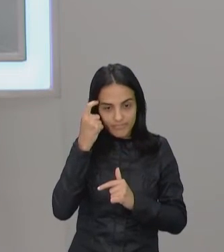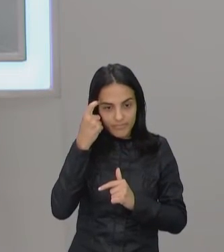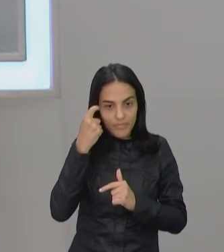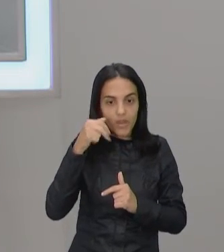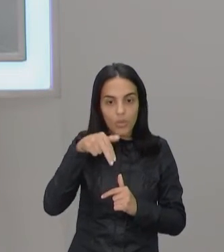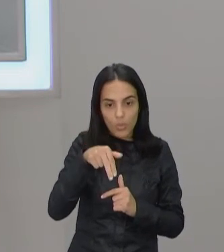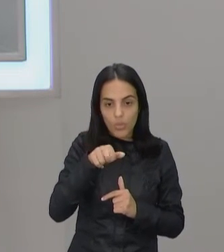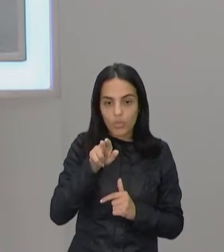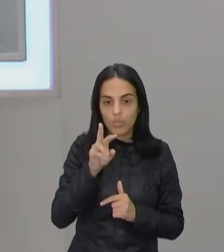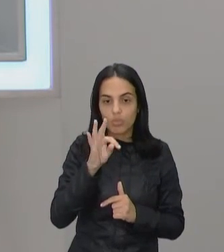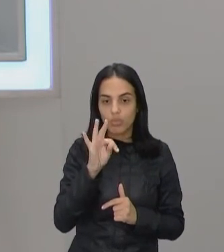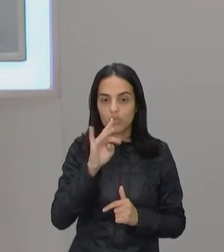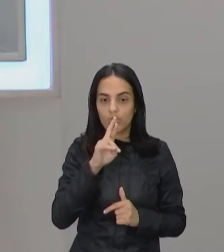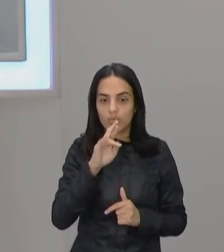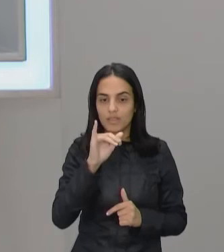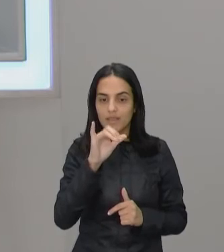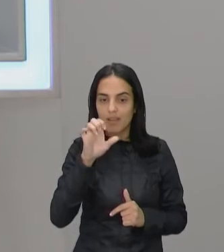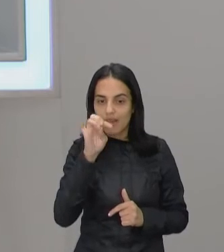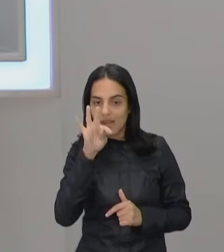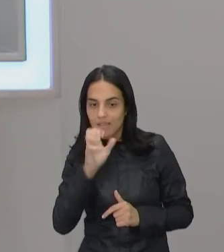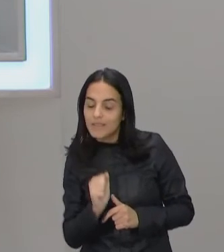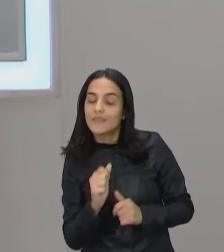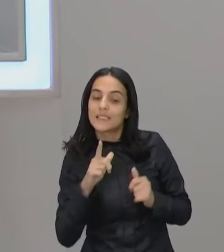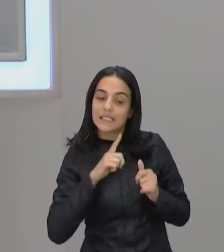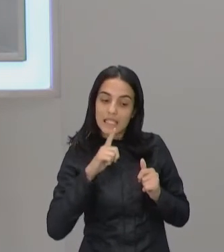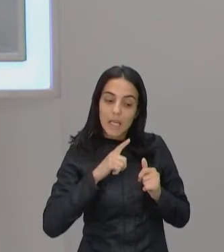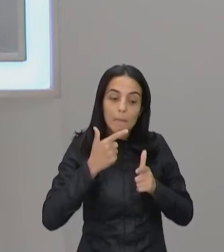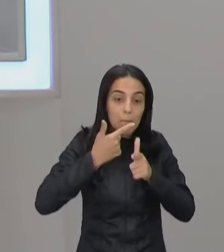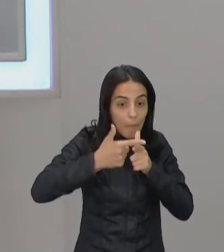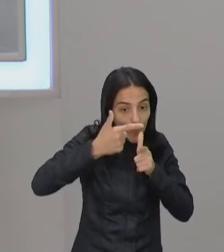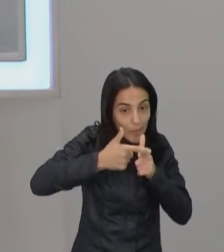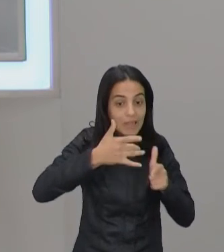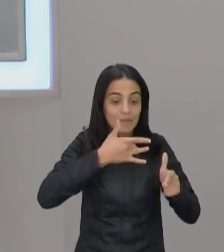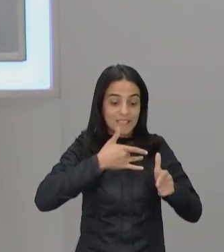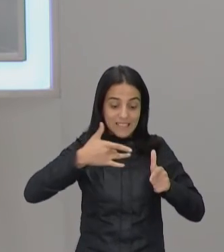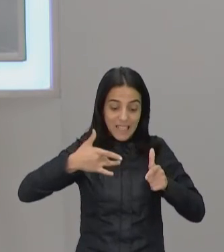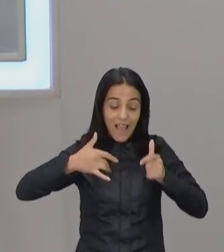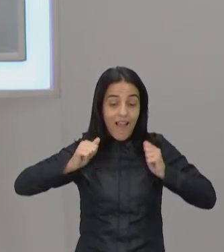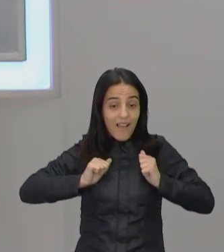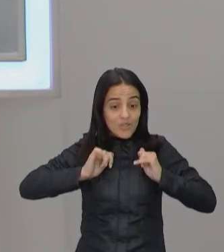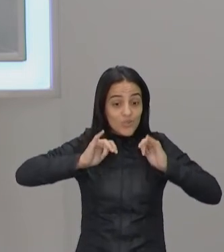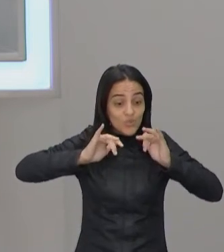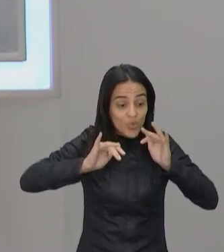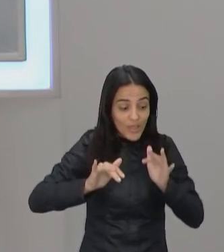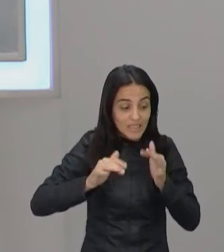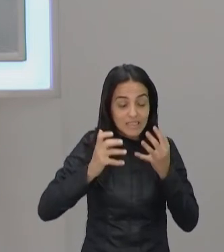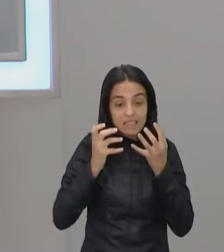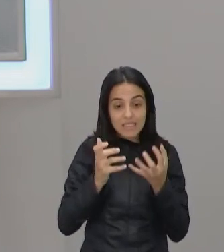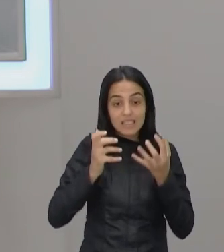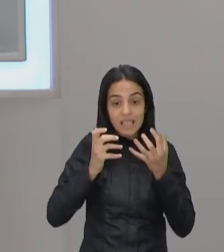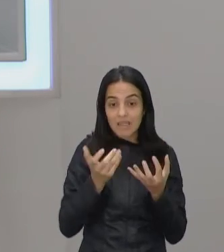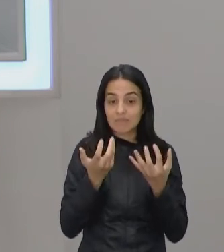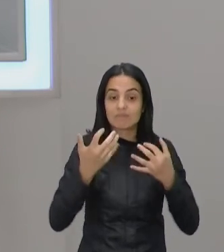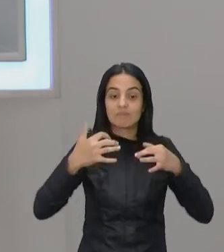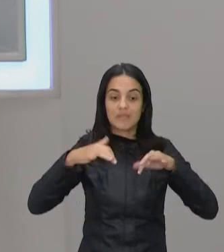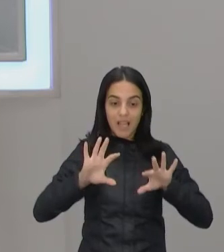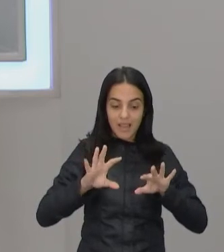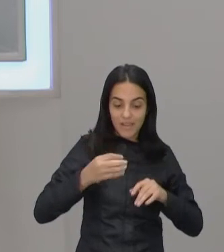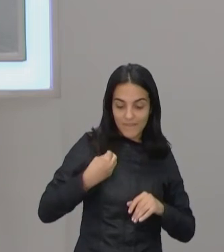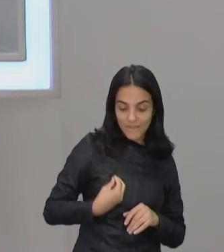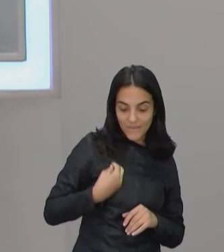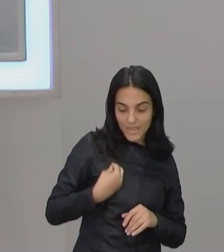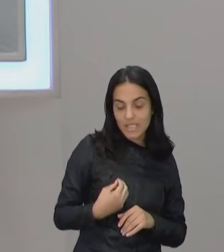nutrientes que são indispensáveis, vão causar problemas de saúde, vão causar ações indesejadas na nossa vida